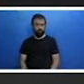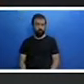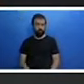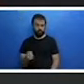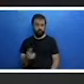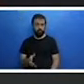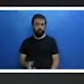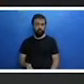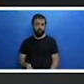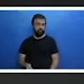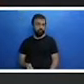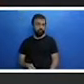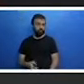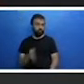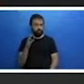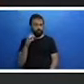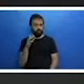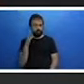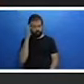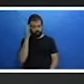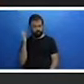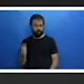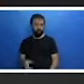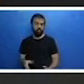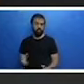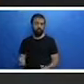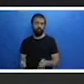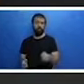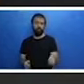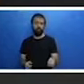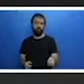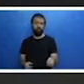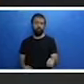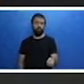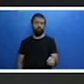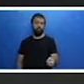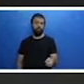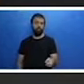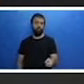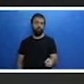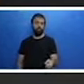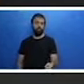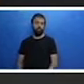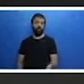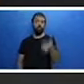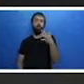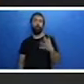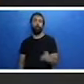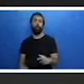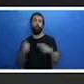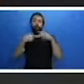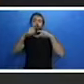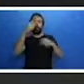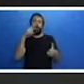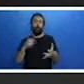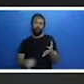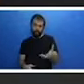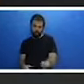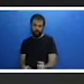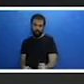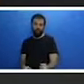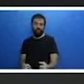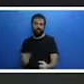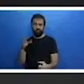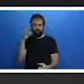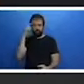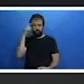Vamos lá girou pegou fácil né vou tentar com a minha outra mão vamos ver se eu consigo vamos lá com a outra mão girou pegou um pouquinho